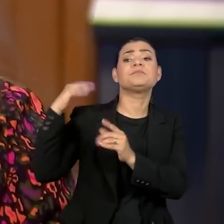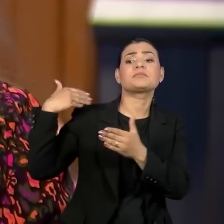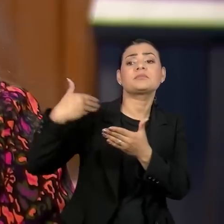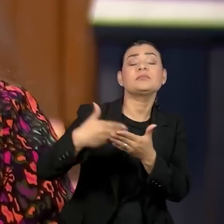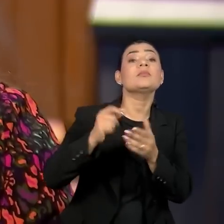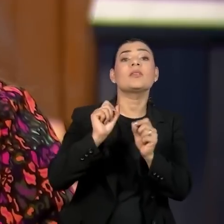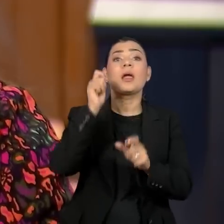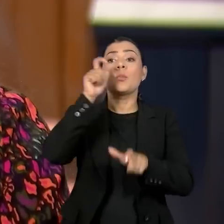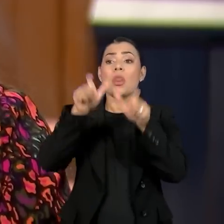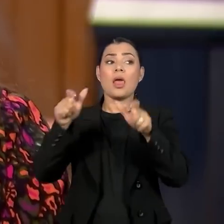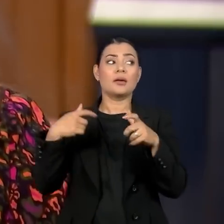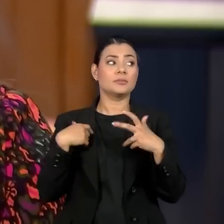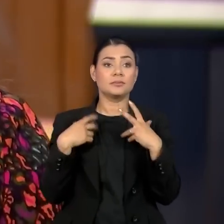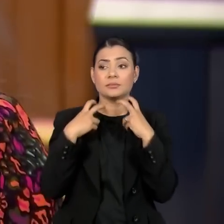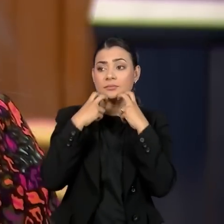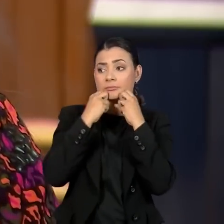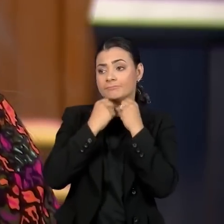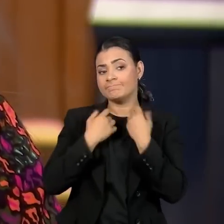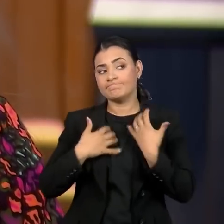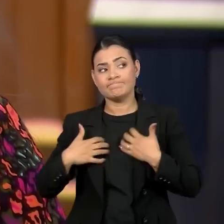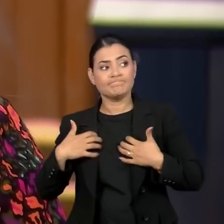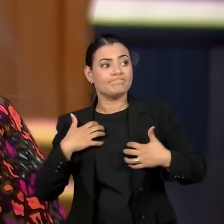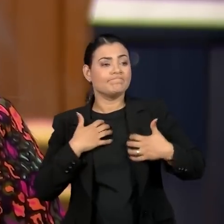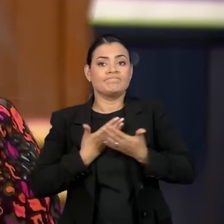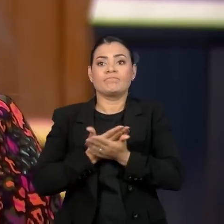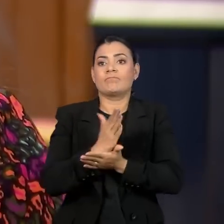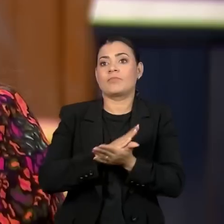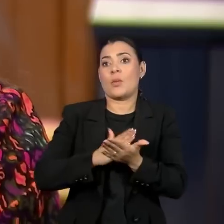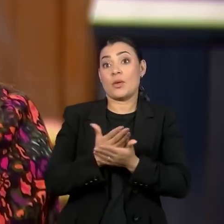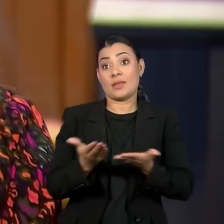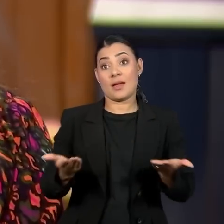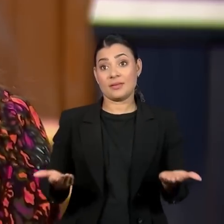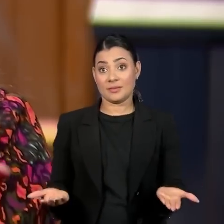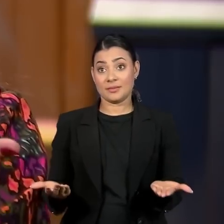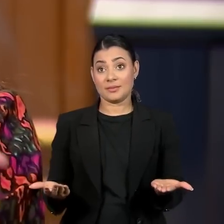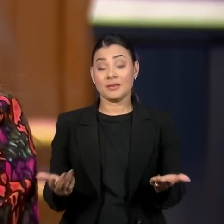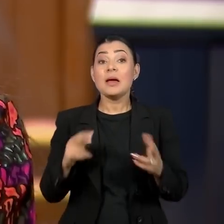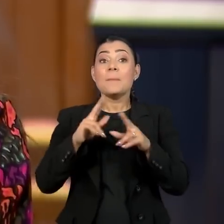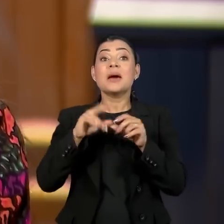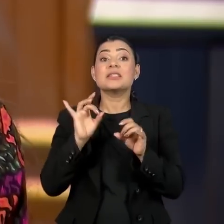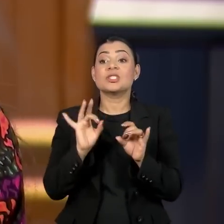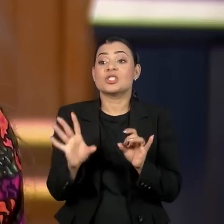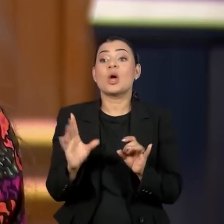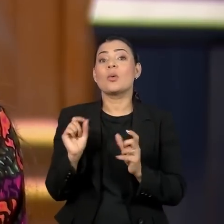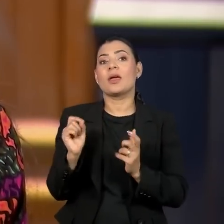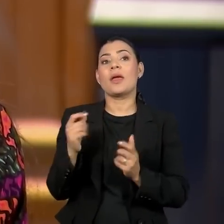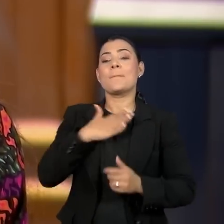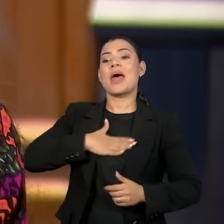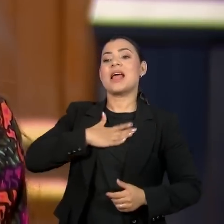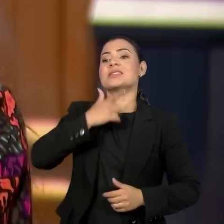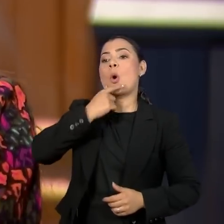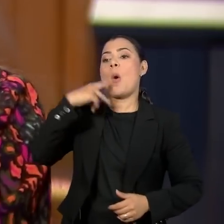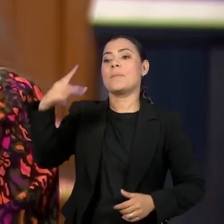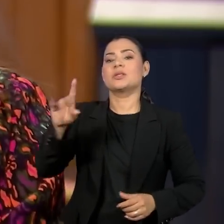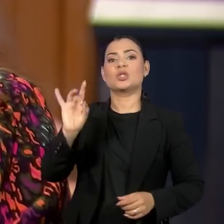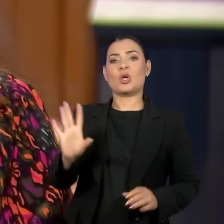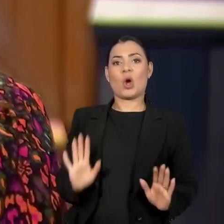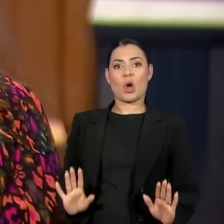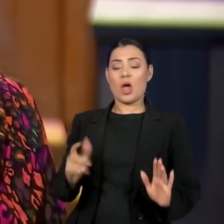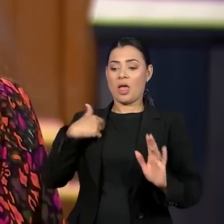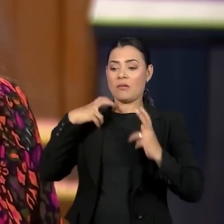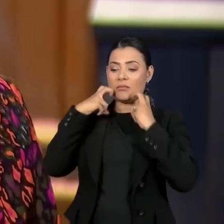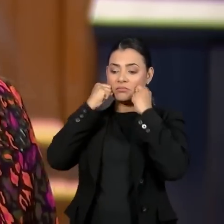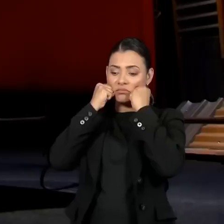com que as mulheres fiquem desconfortáveis no sexo. E que elas estejam apenas a serviço do prazer do outro e